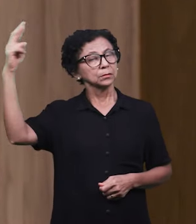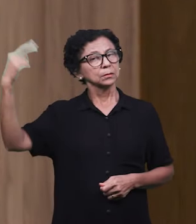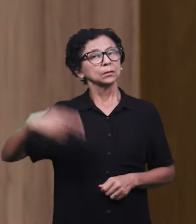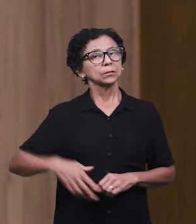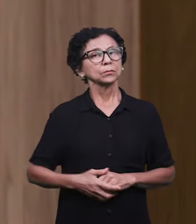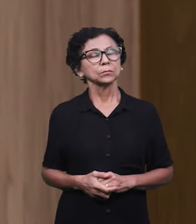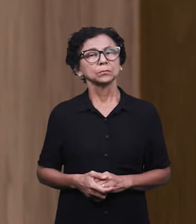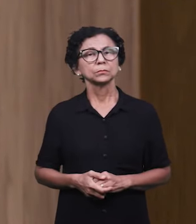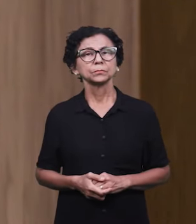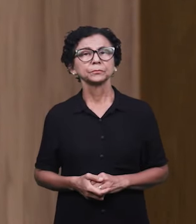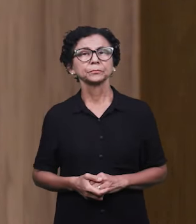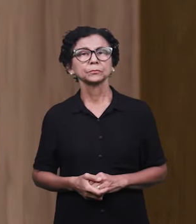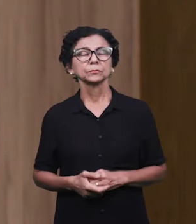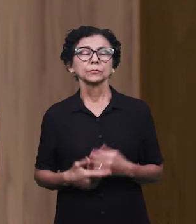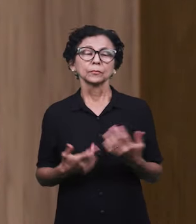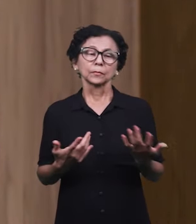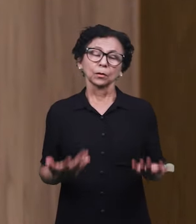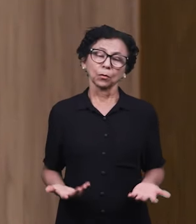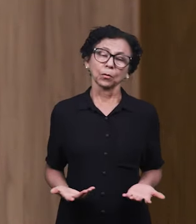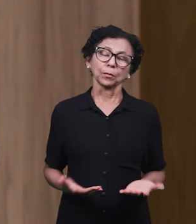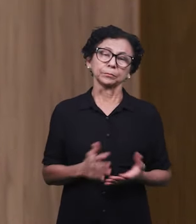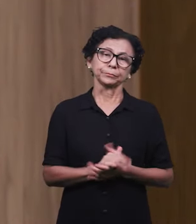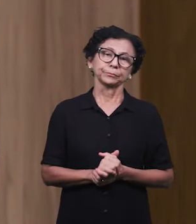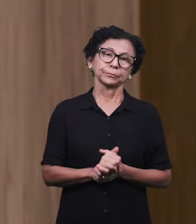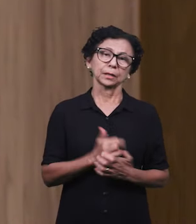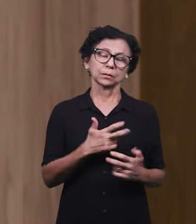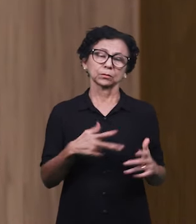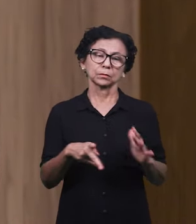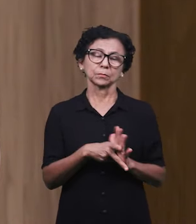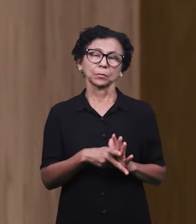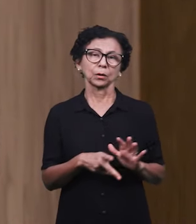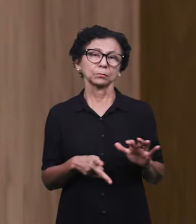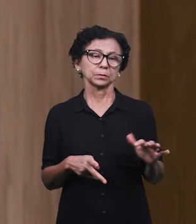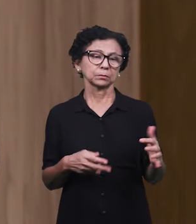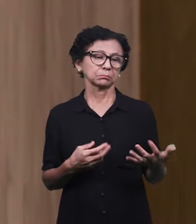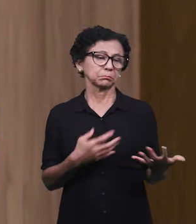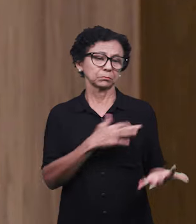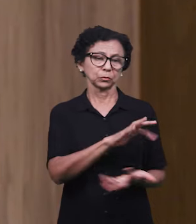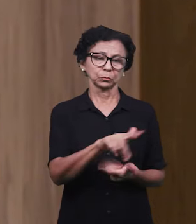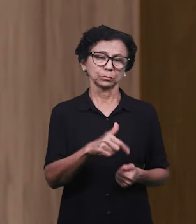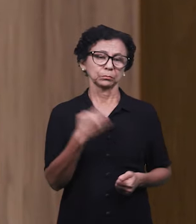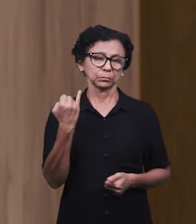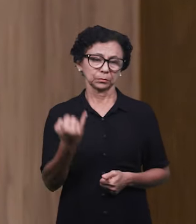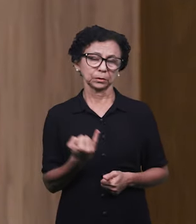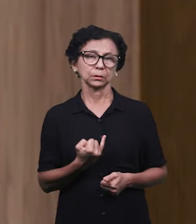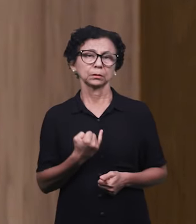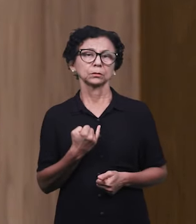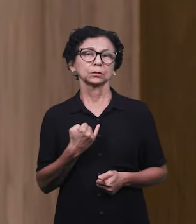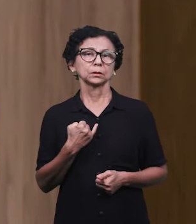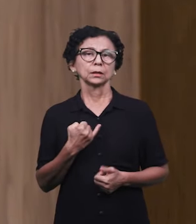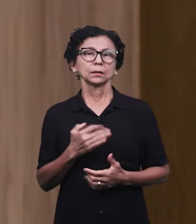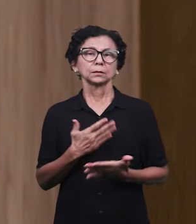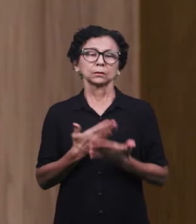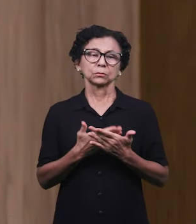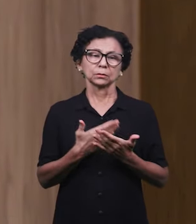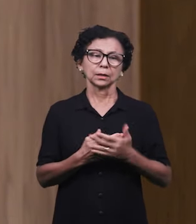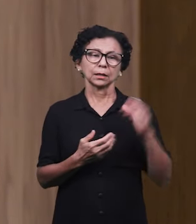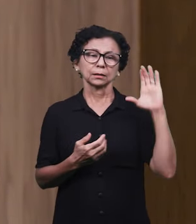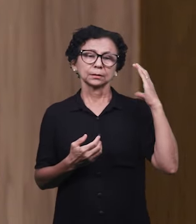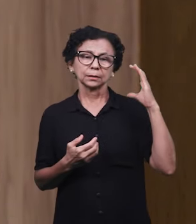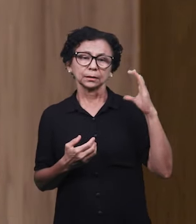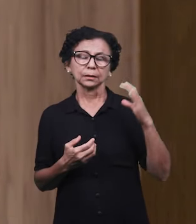vida são importantes, nós precisamos saber da ciência, precisamos entender, mas o mais importante é as coisas da eternidade.